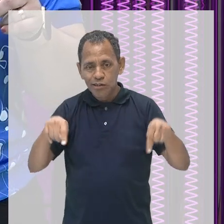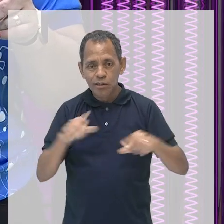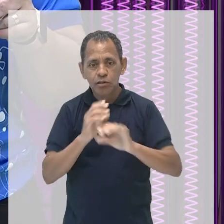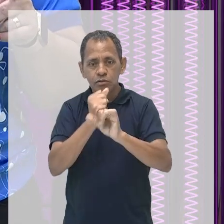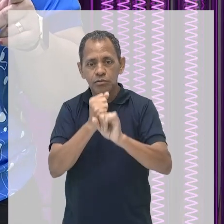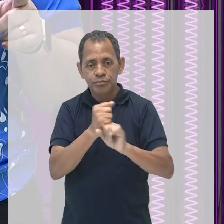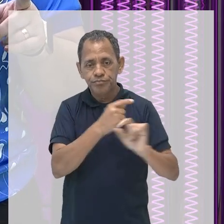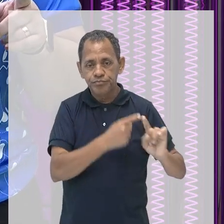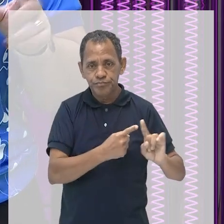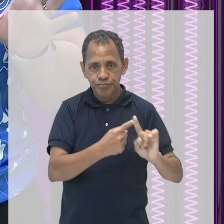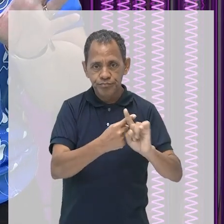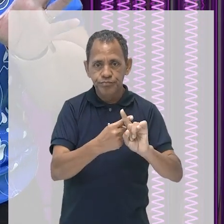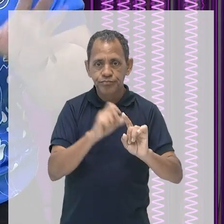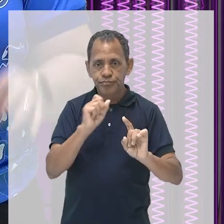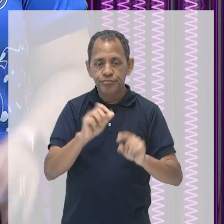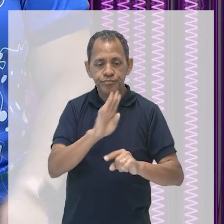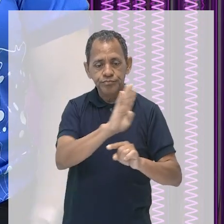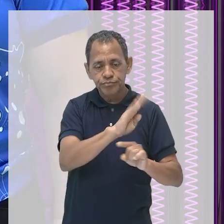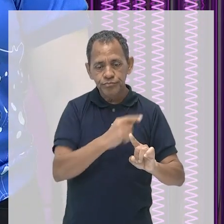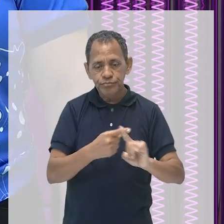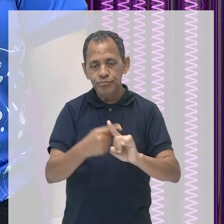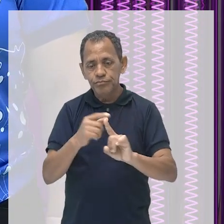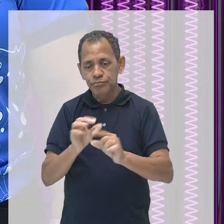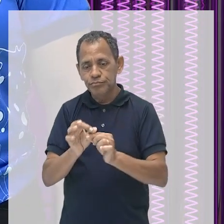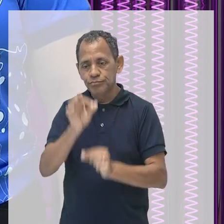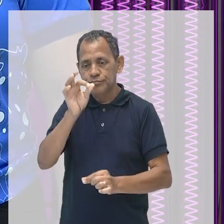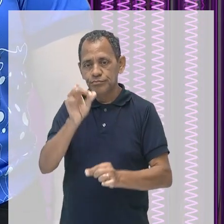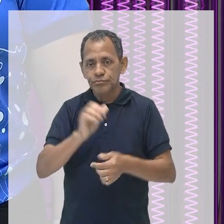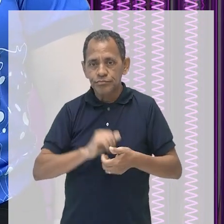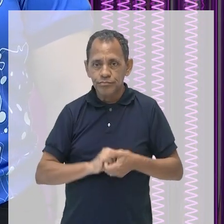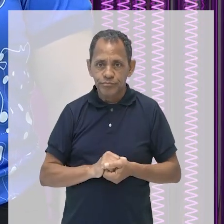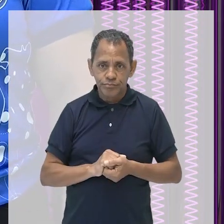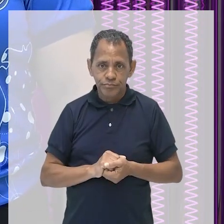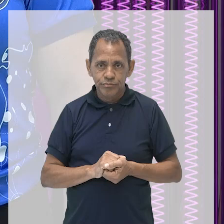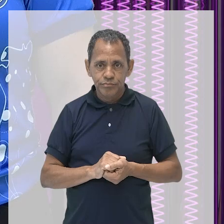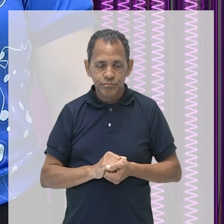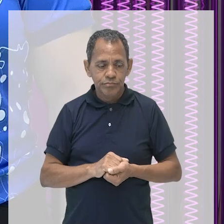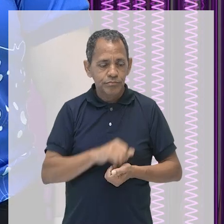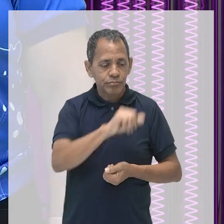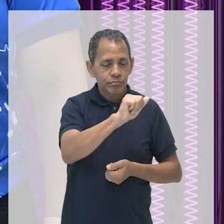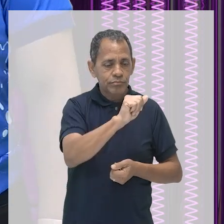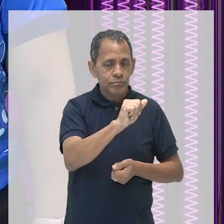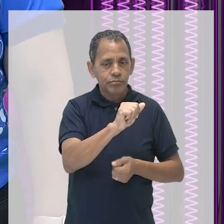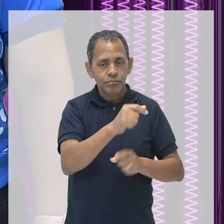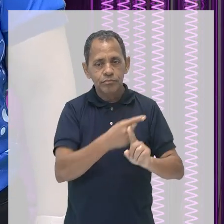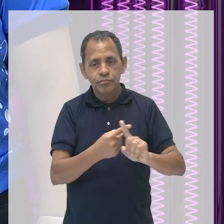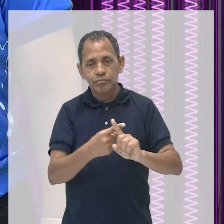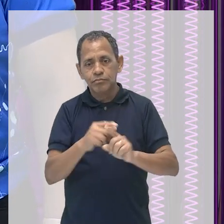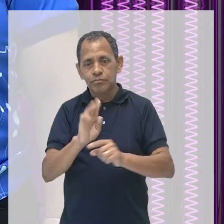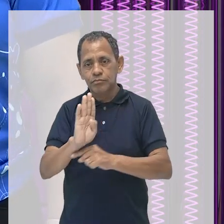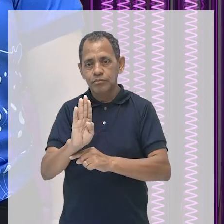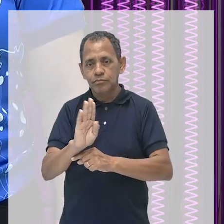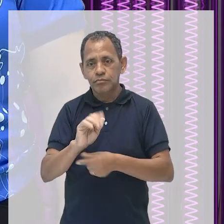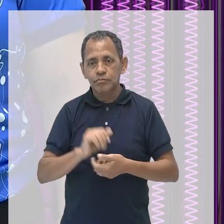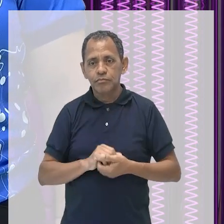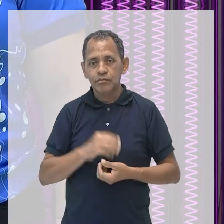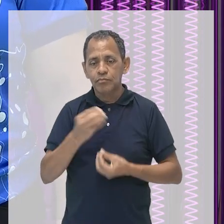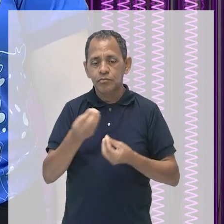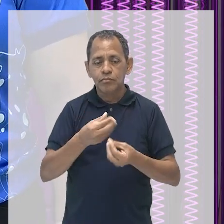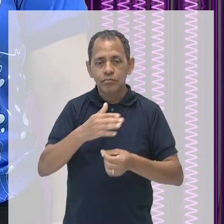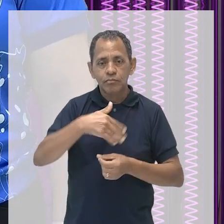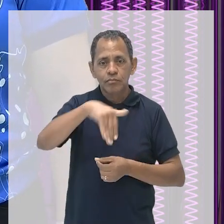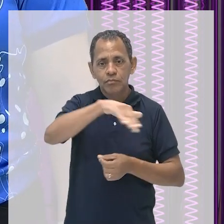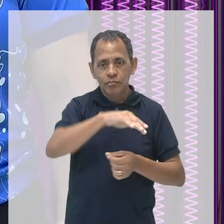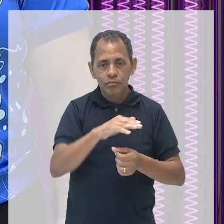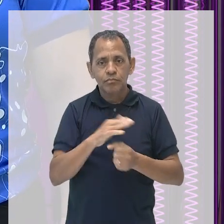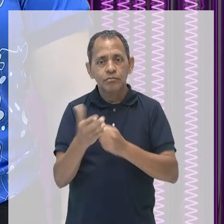multiplicando base vezes altura, né? Então, a área da base vai ser A vezes B. E aí, com isso, eu calculo a área da base